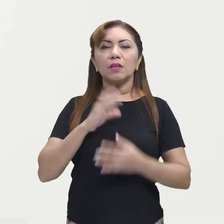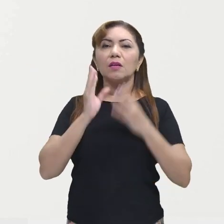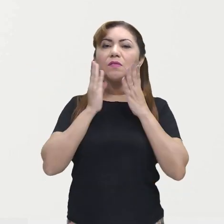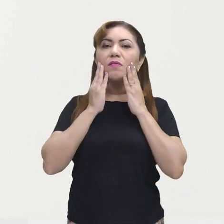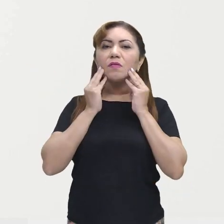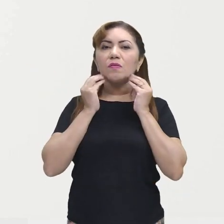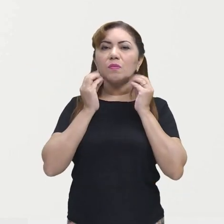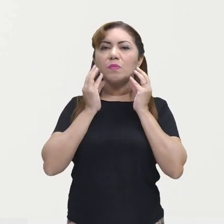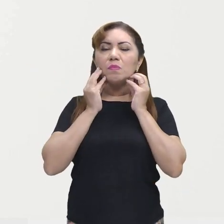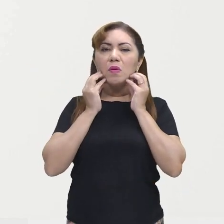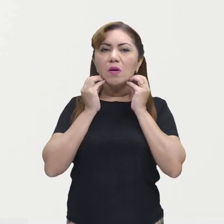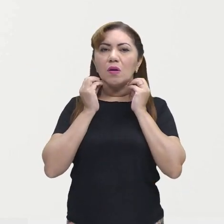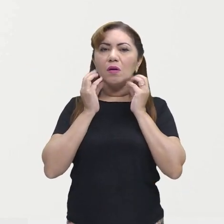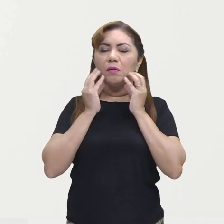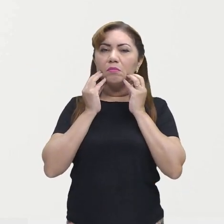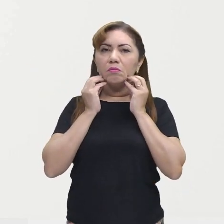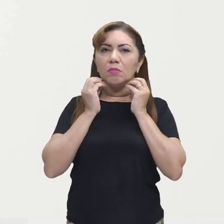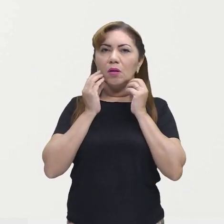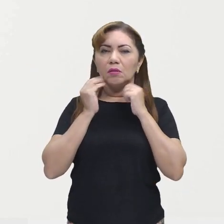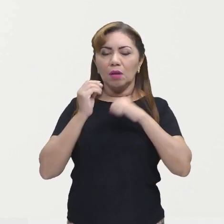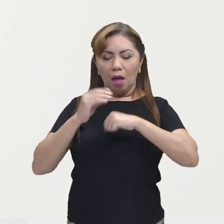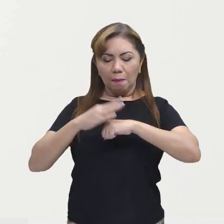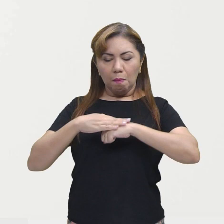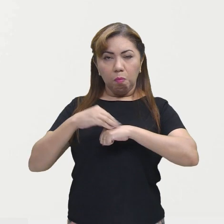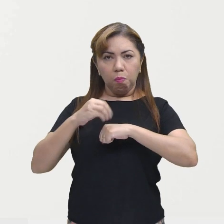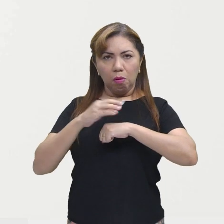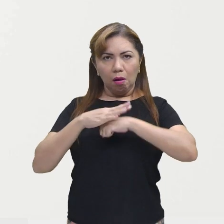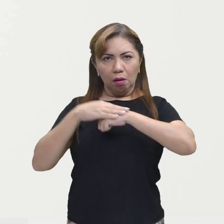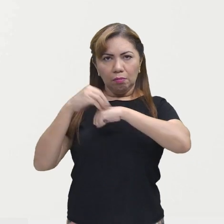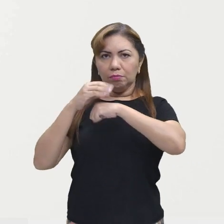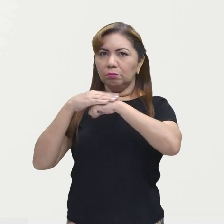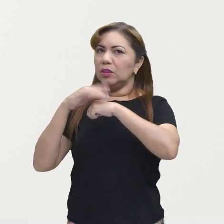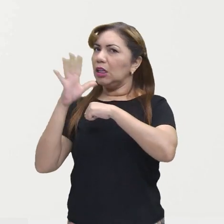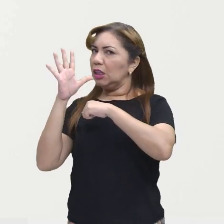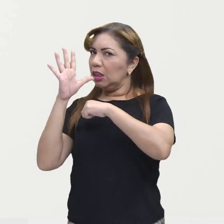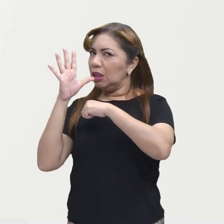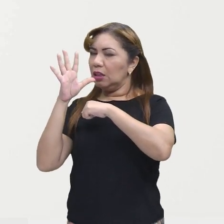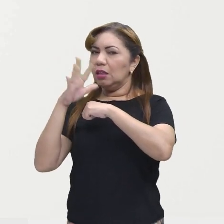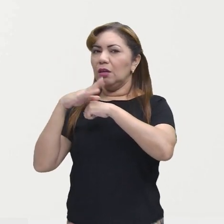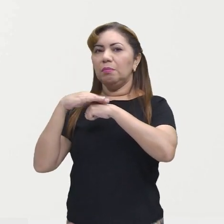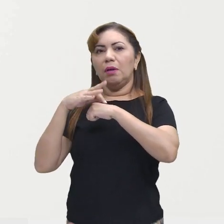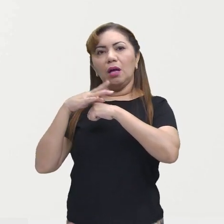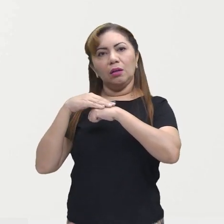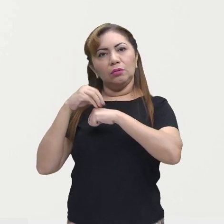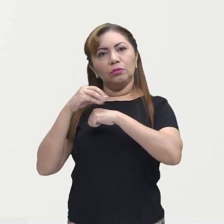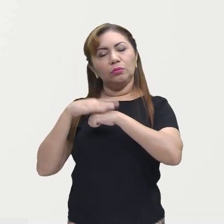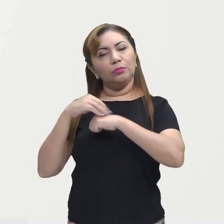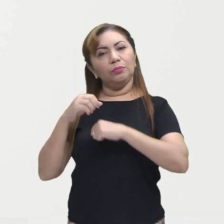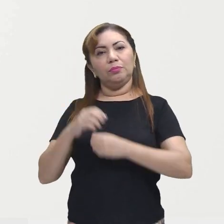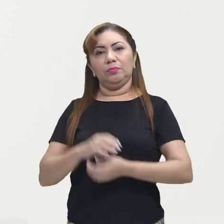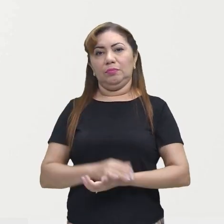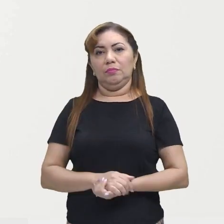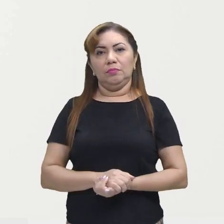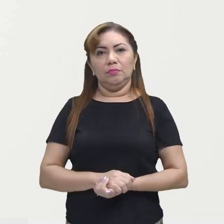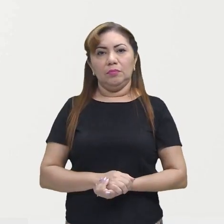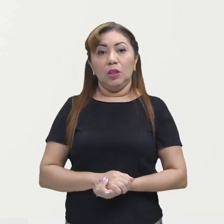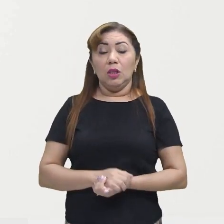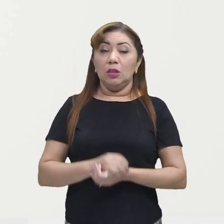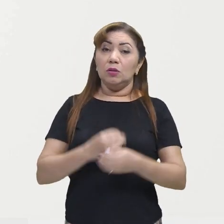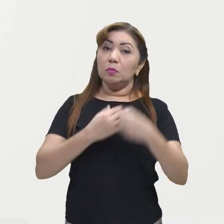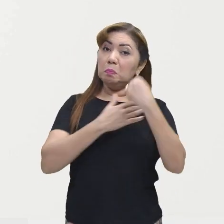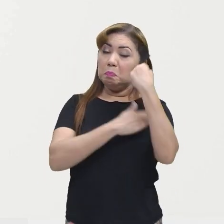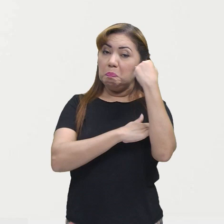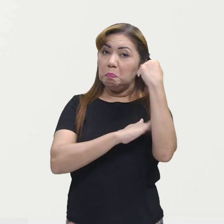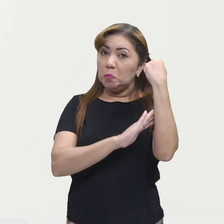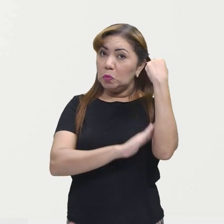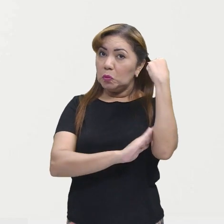mais grave, acne, músculos mais desenvolvidos. Tudo isso ocorre pela grande produção de hormônio